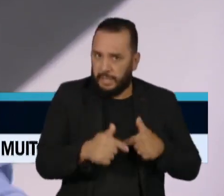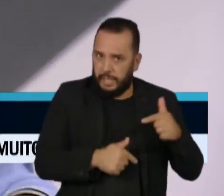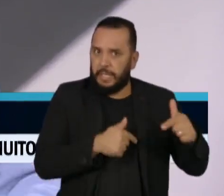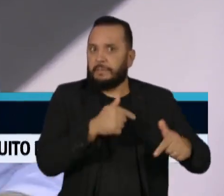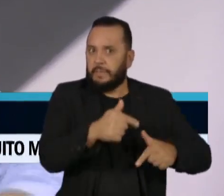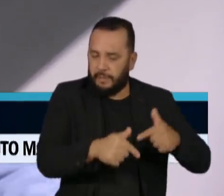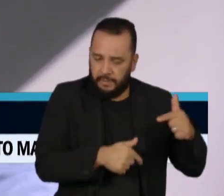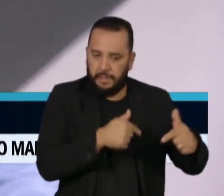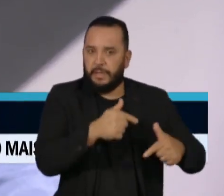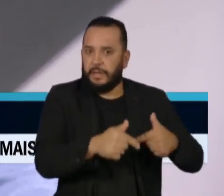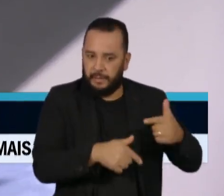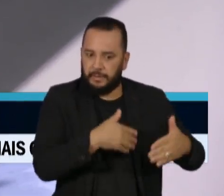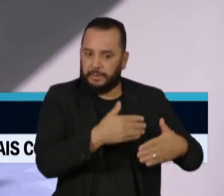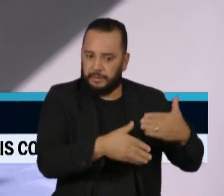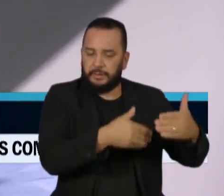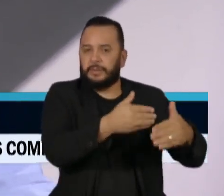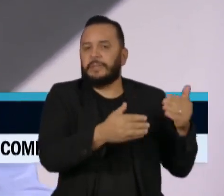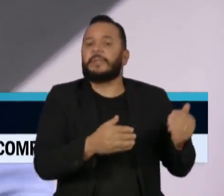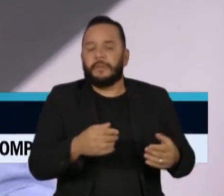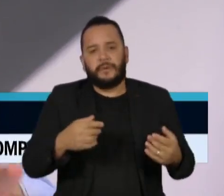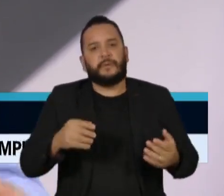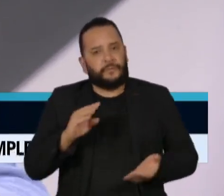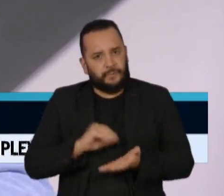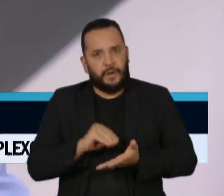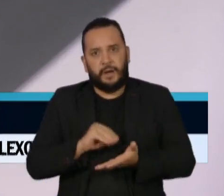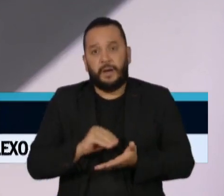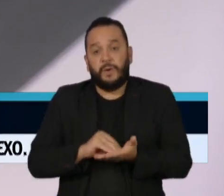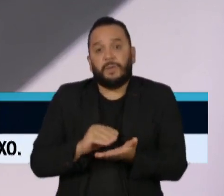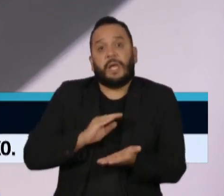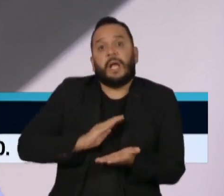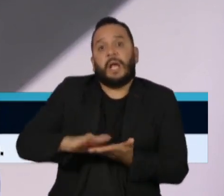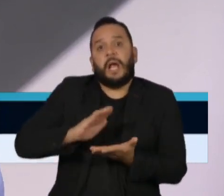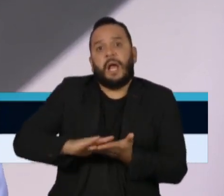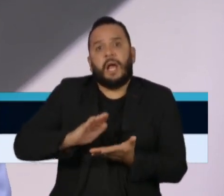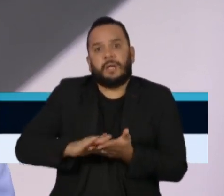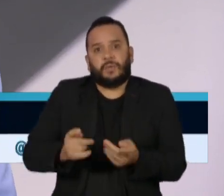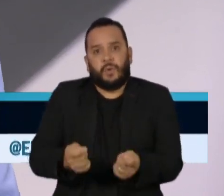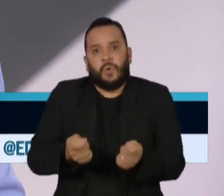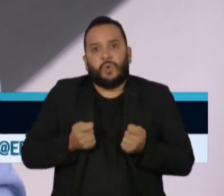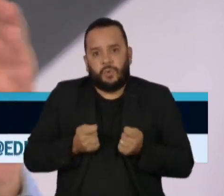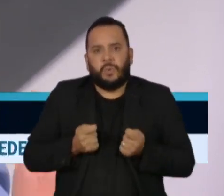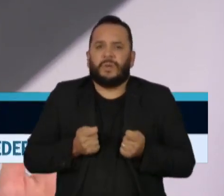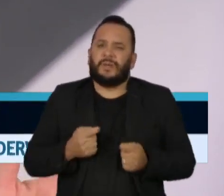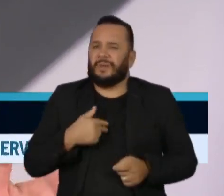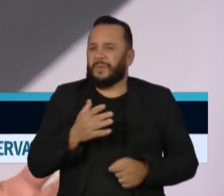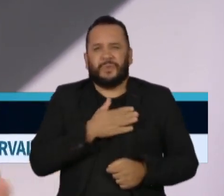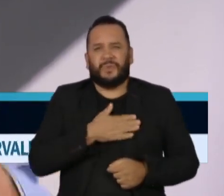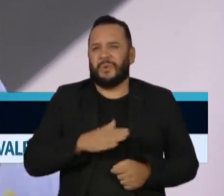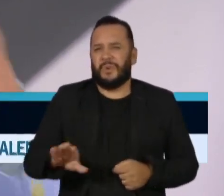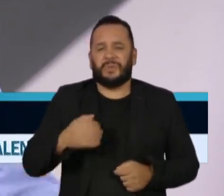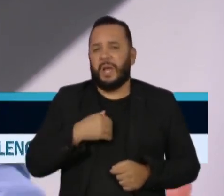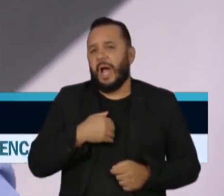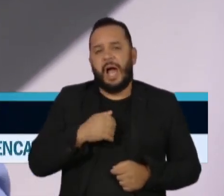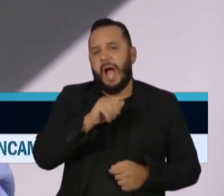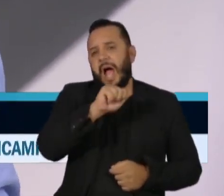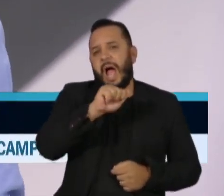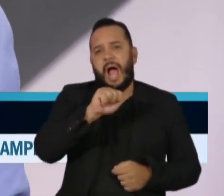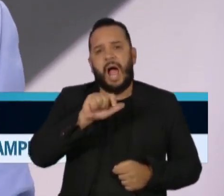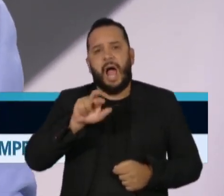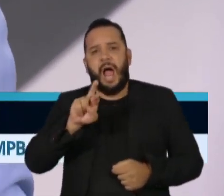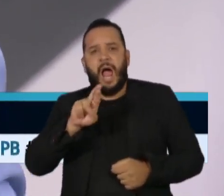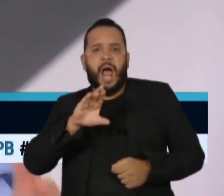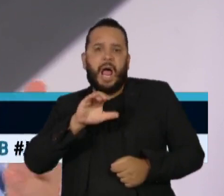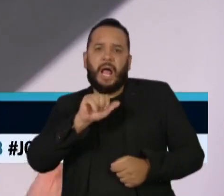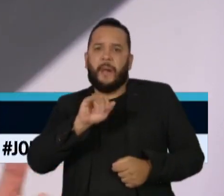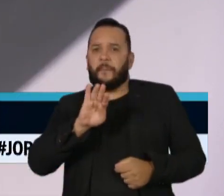feito eu creio que o tal do acabou é que foi Prof essa palavra eu não gosto para comunicação mas já que